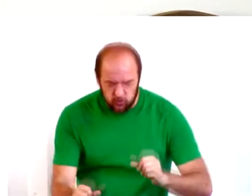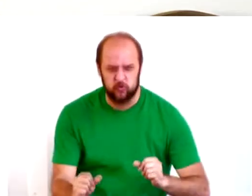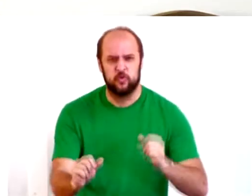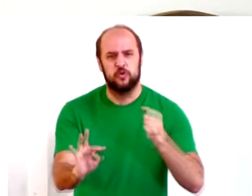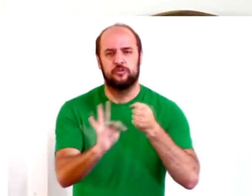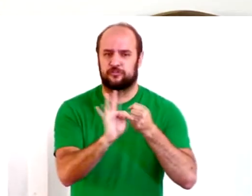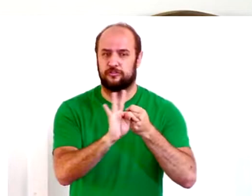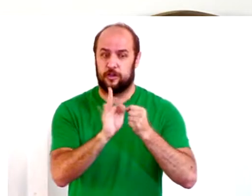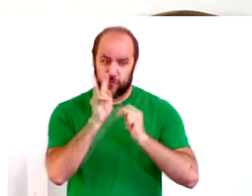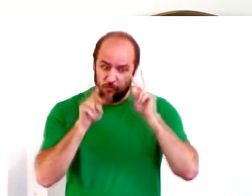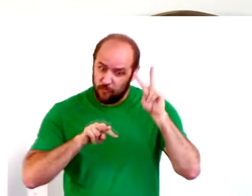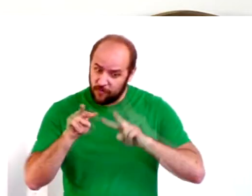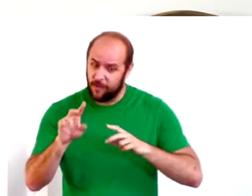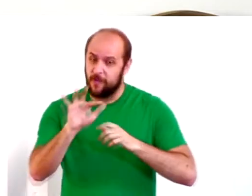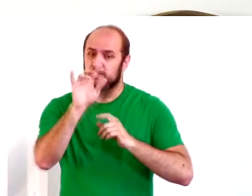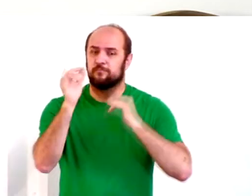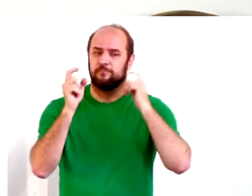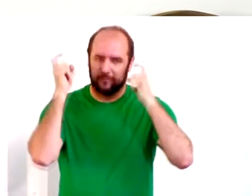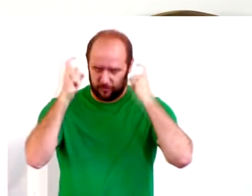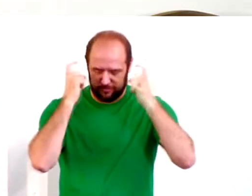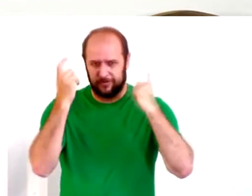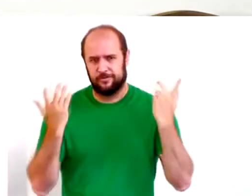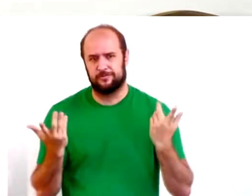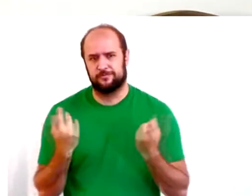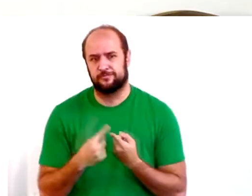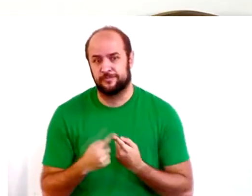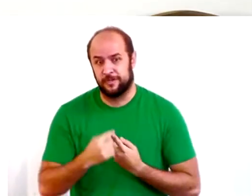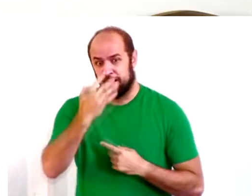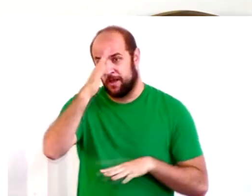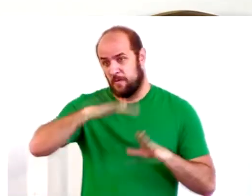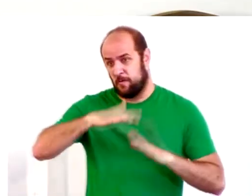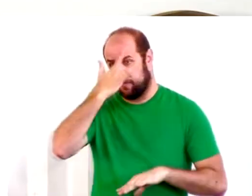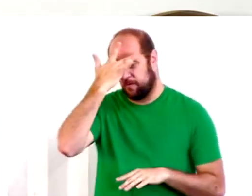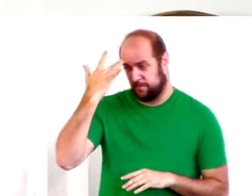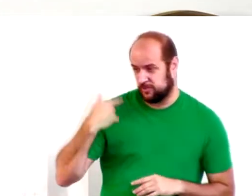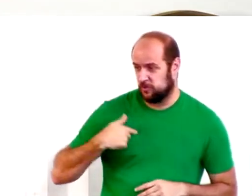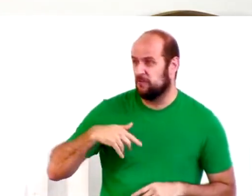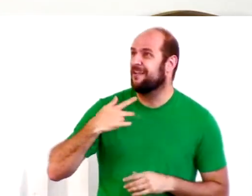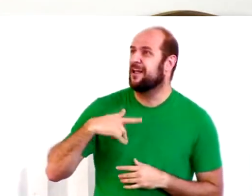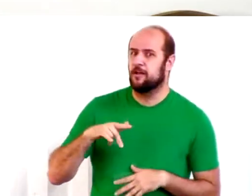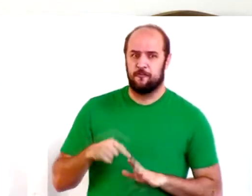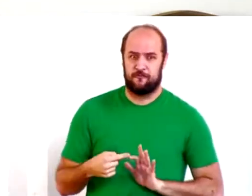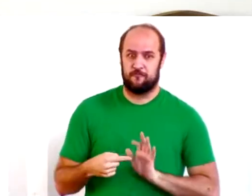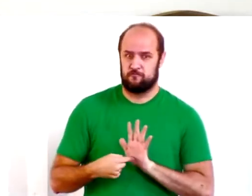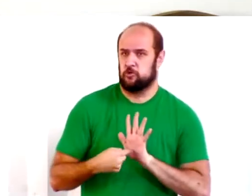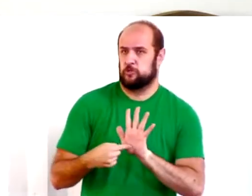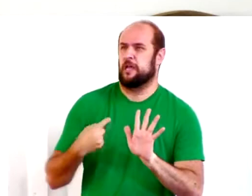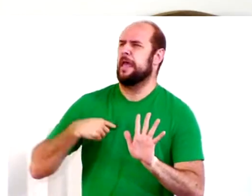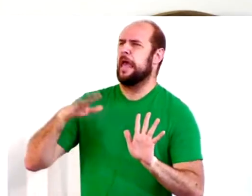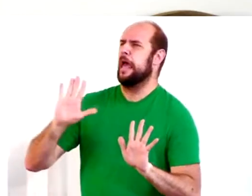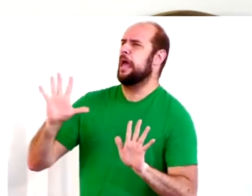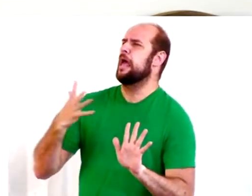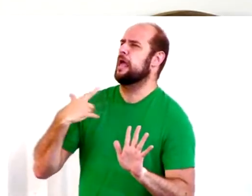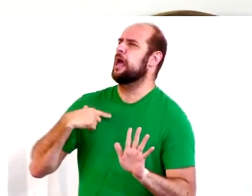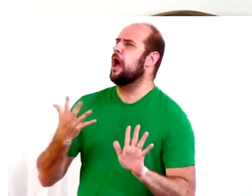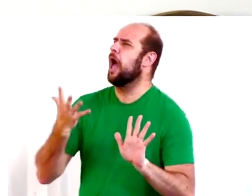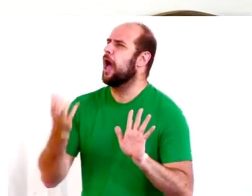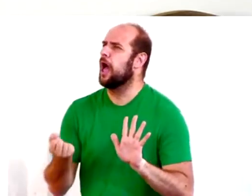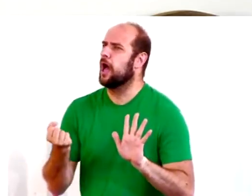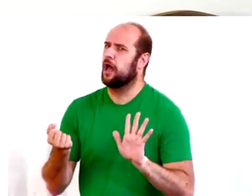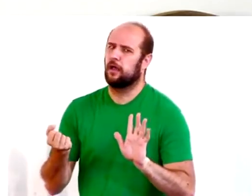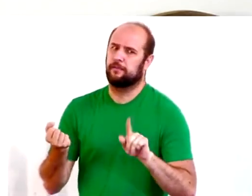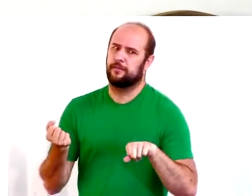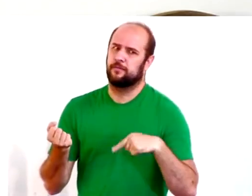preocupado. Pessoas de frivolidade no compromisso, pessoas que dizem, sim, conte comigo, eu farei isso, e